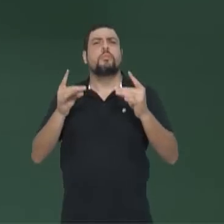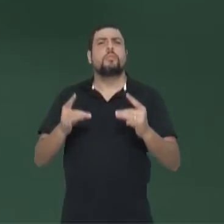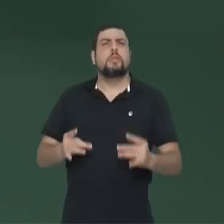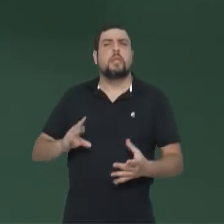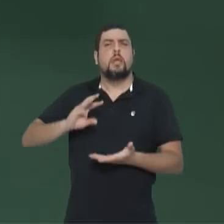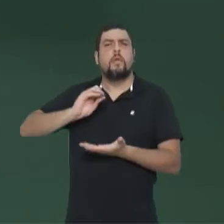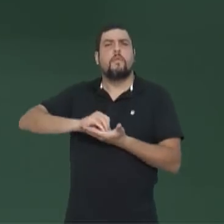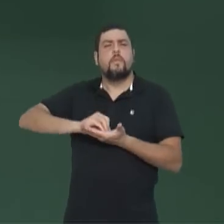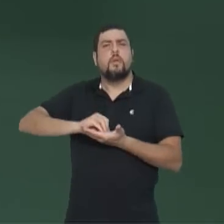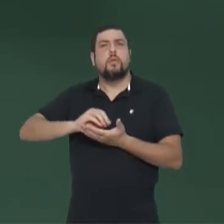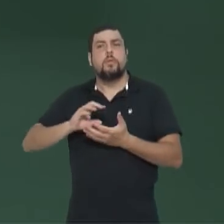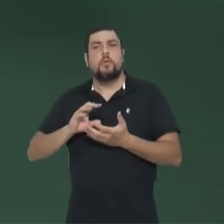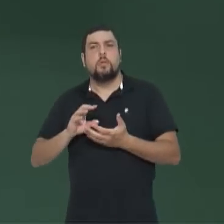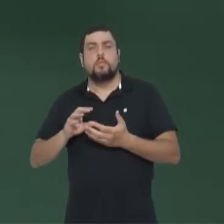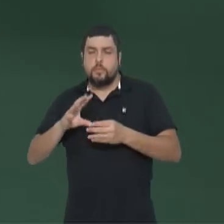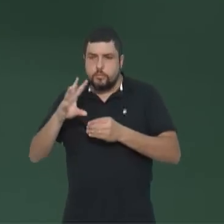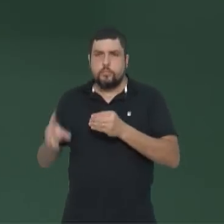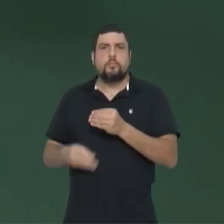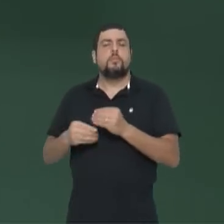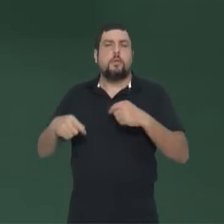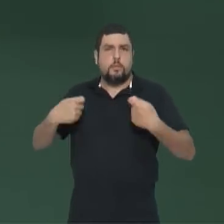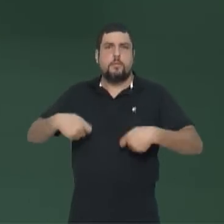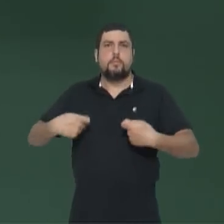ali que são pertinentes à notícia.